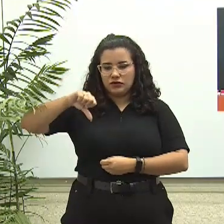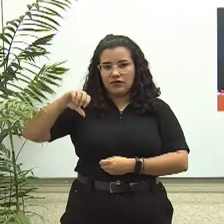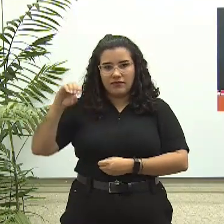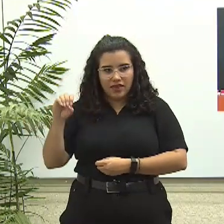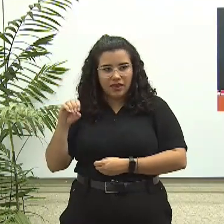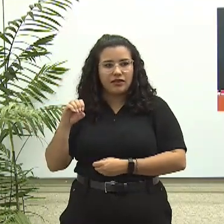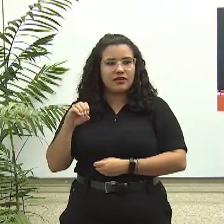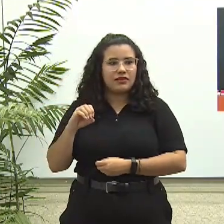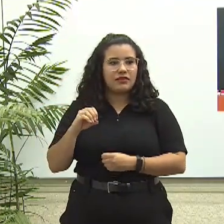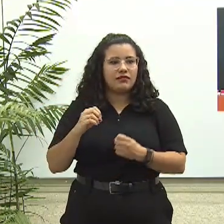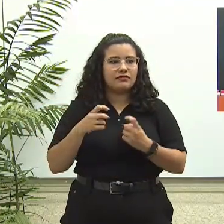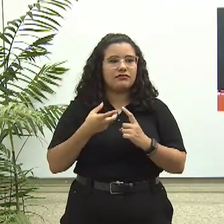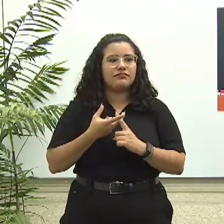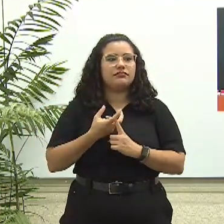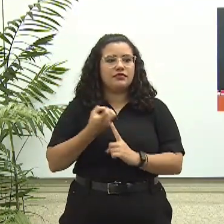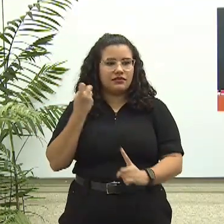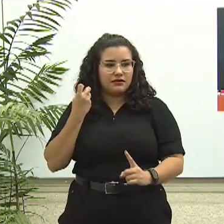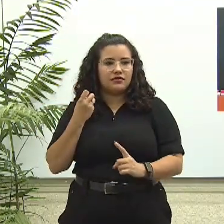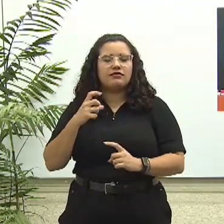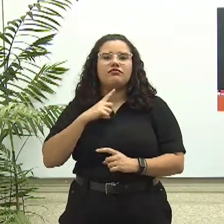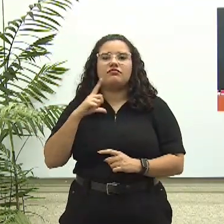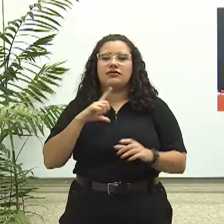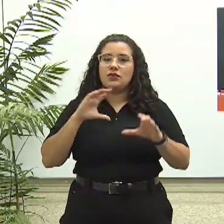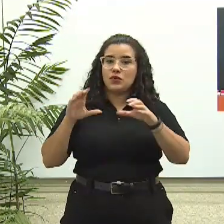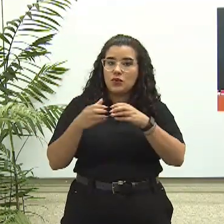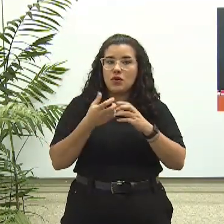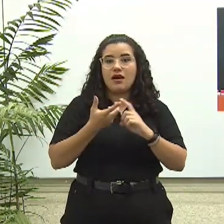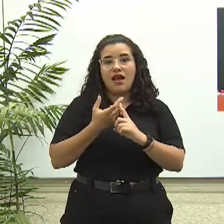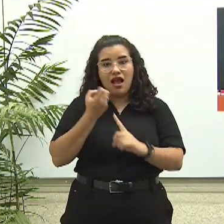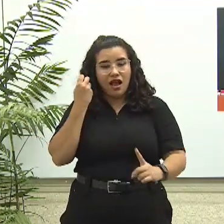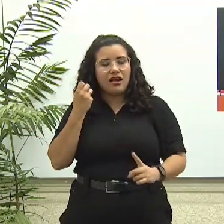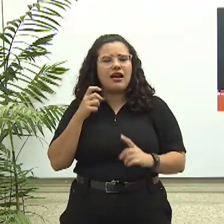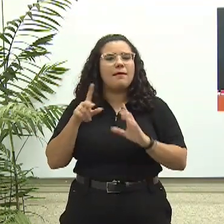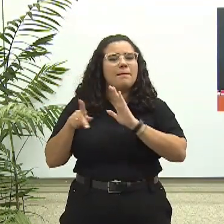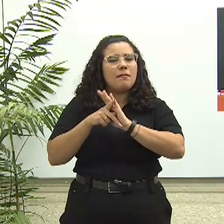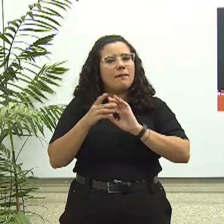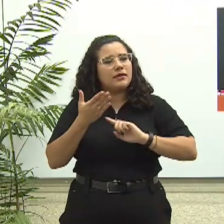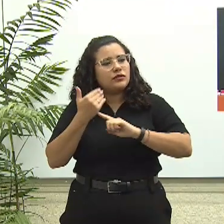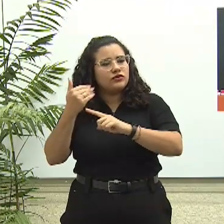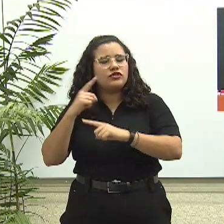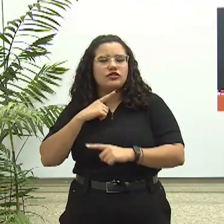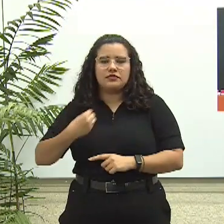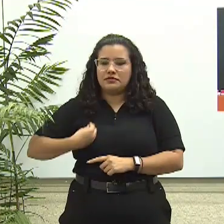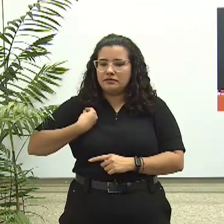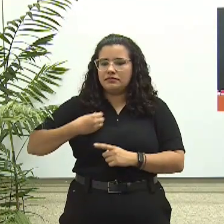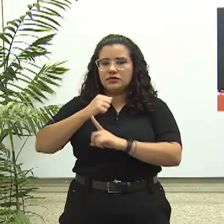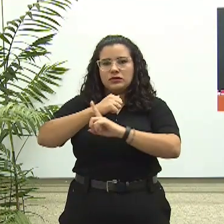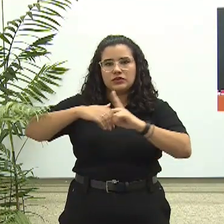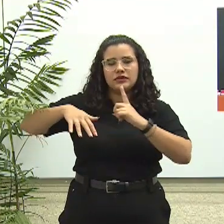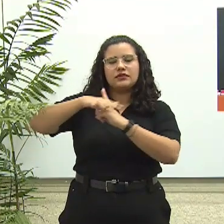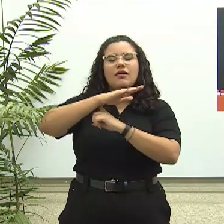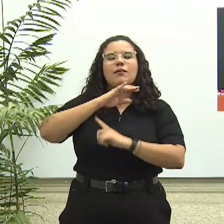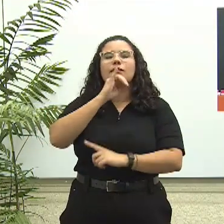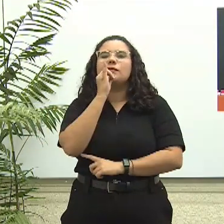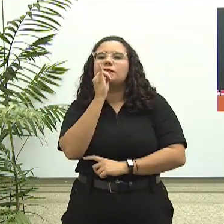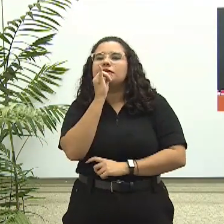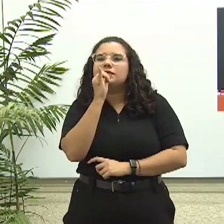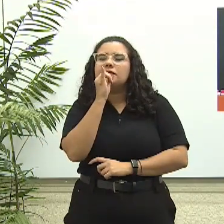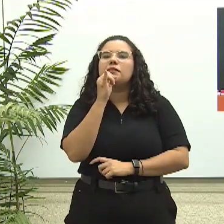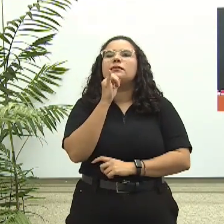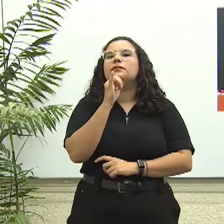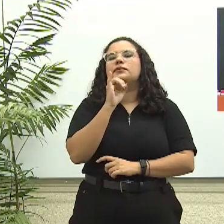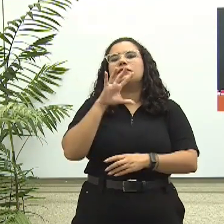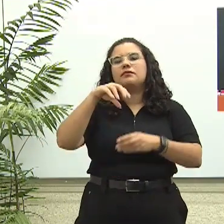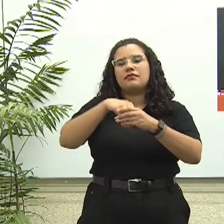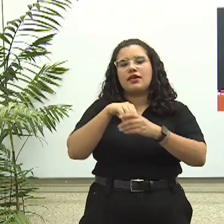livro com esperança nos clubes hackers nos núcleos de tecnologia que surgem em movimentos sociais por exemplo o o o núcleo de Tecnologia